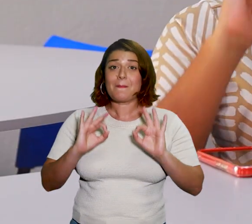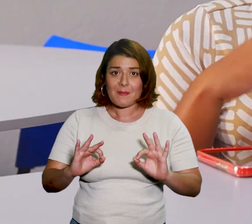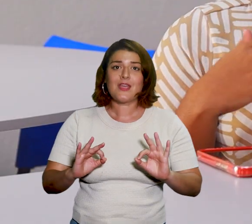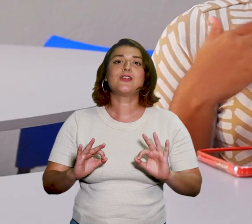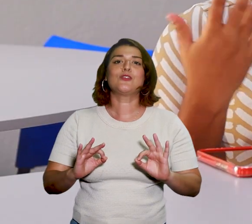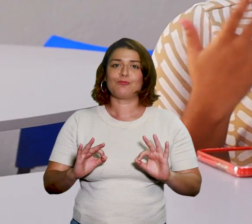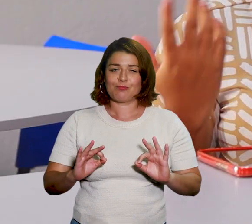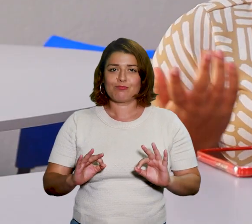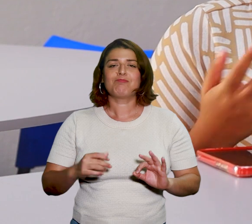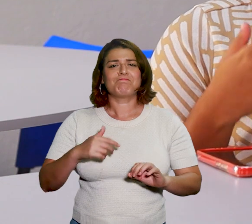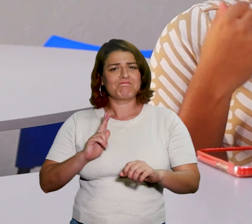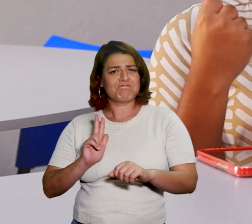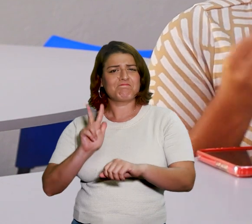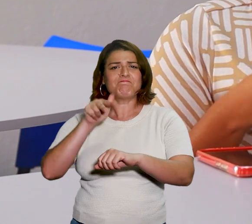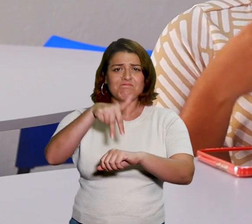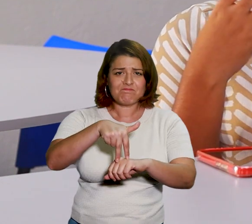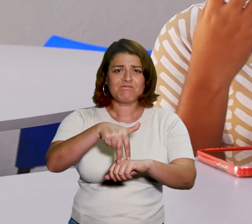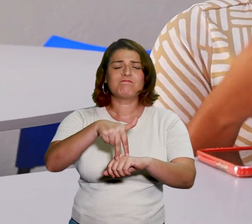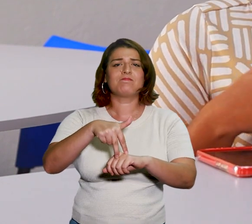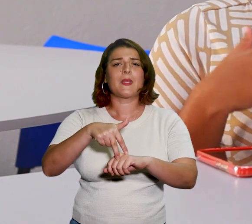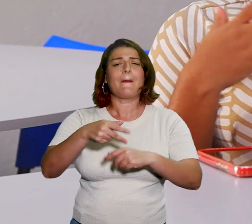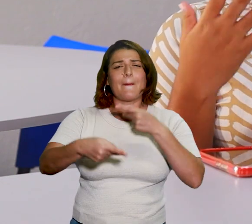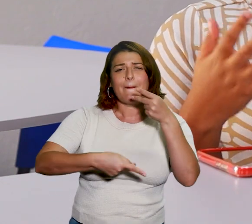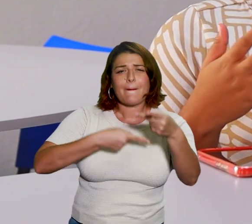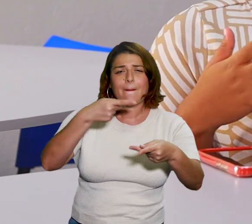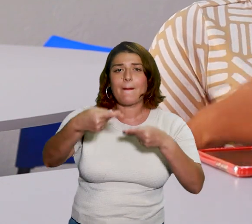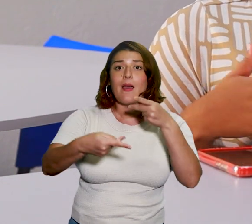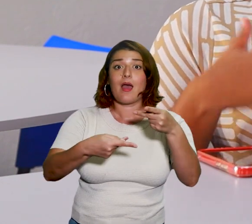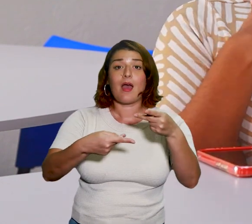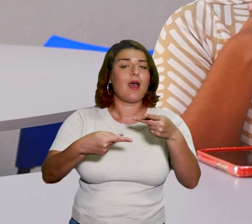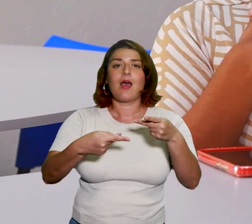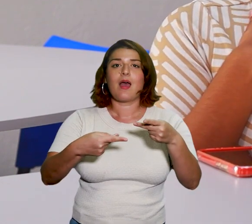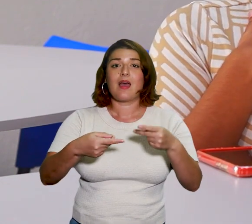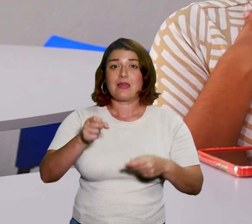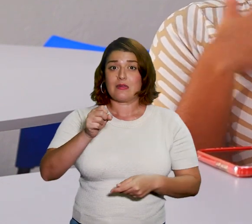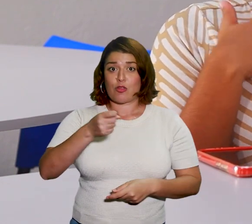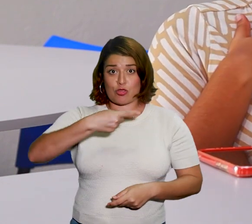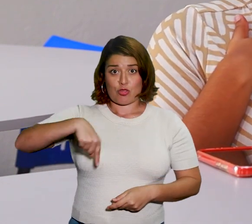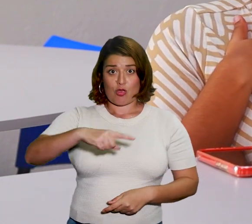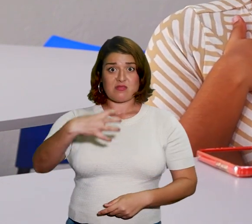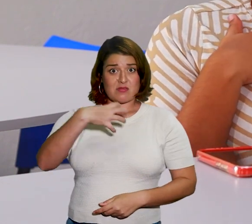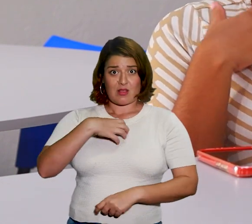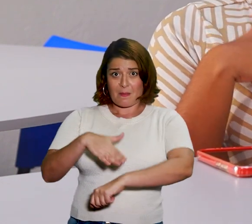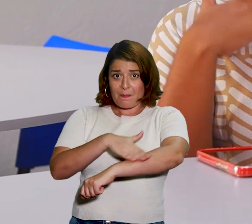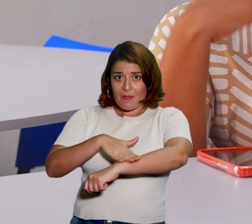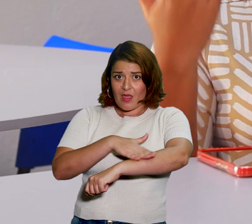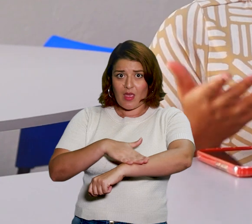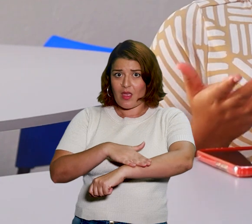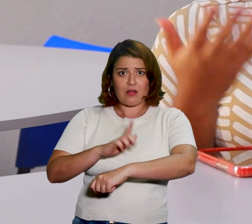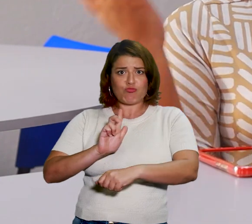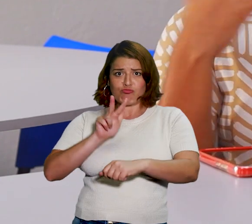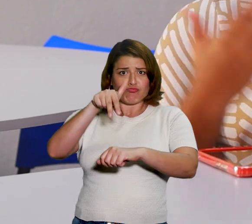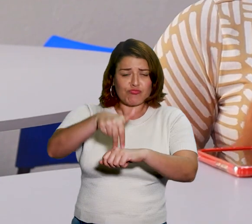ter essa voz de chegar e falar. Porque enquanto a gente que passa pela situação, uhum. Não